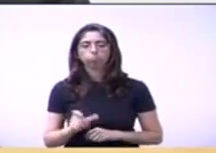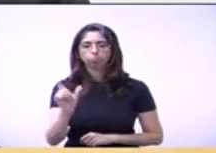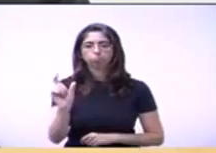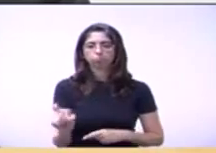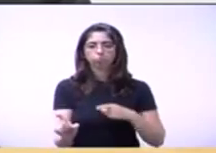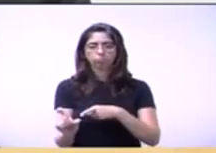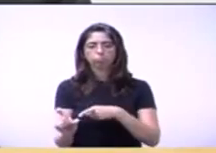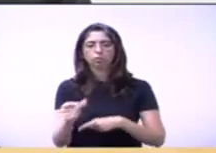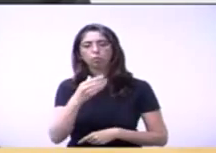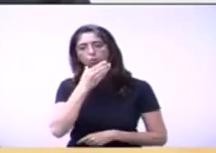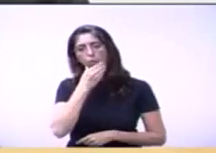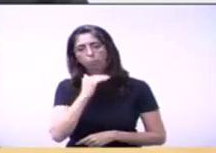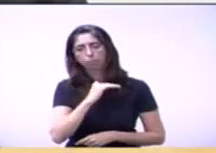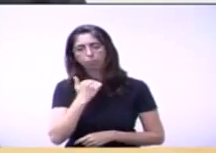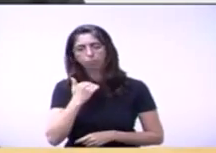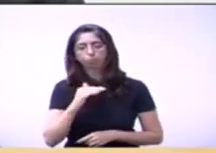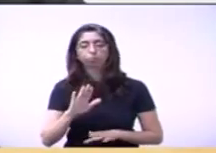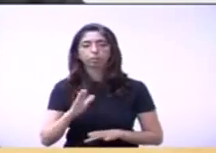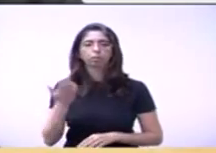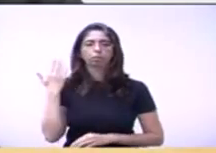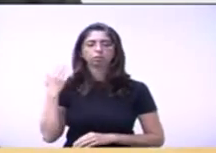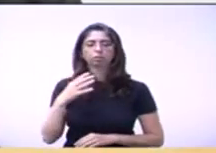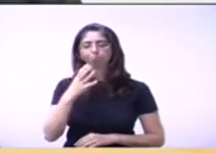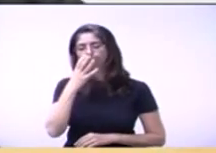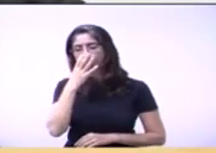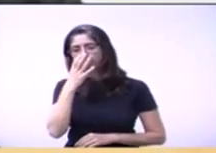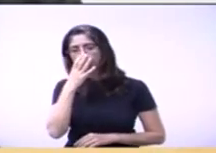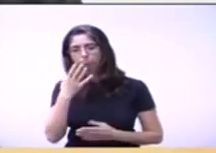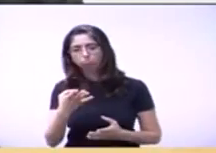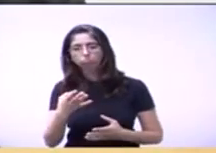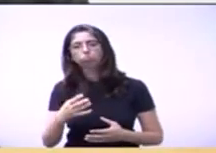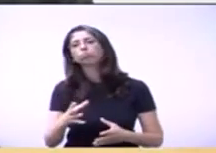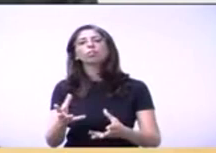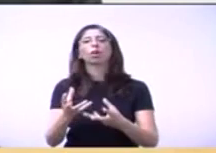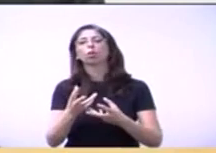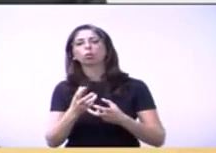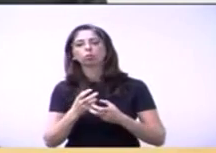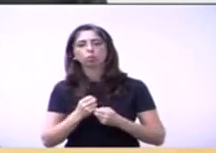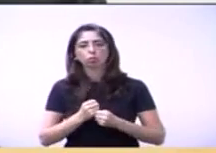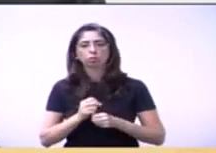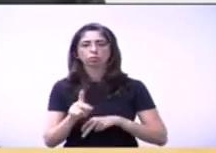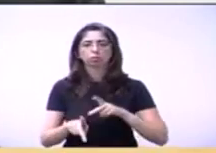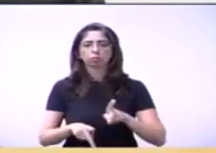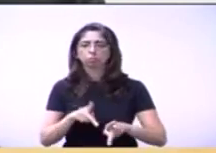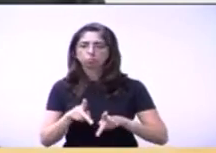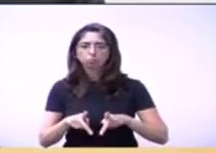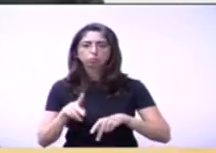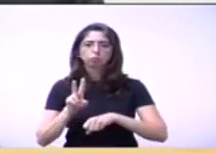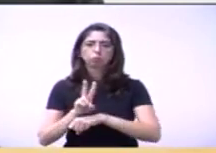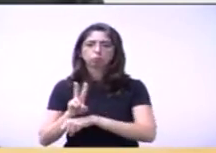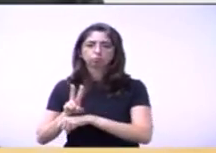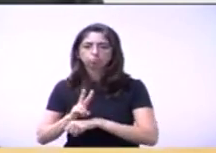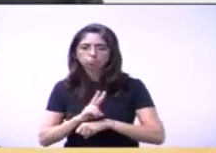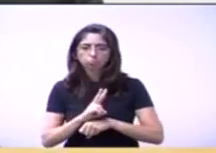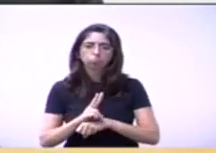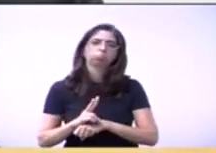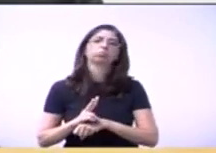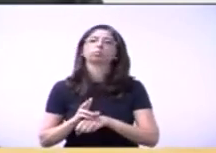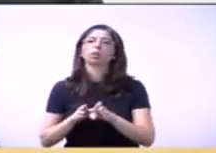amá-lo, pelo testemunho de vida, pelo amor pelas pessoas, pela alma das pessoas. Um homem